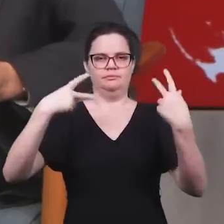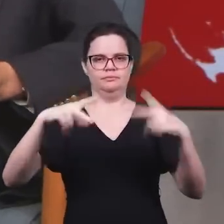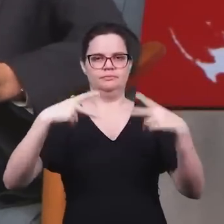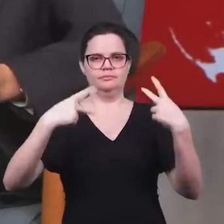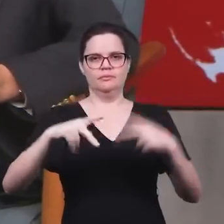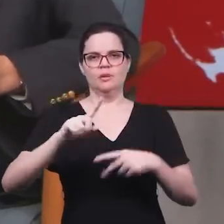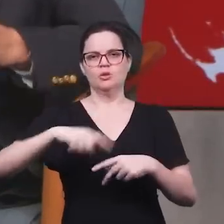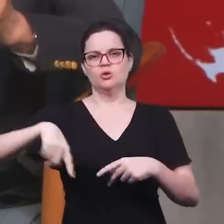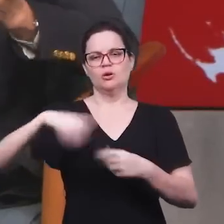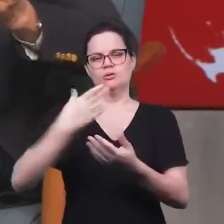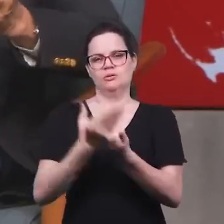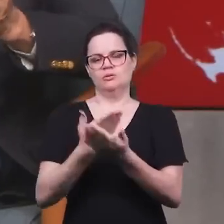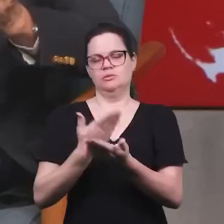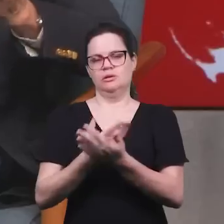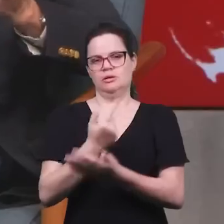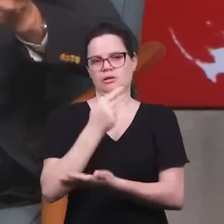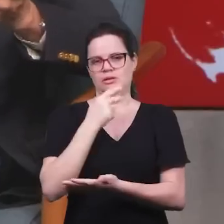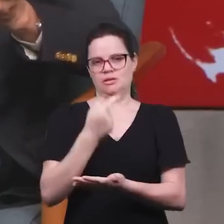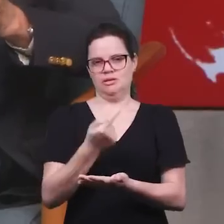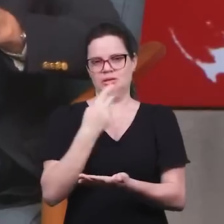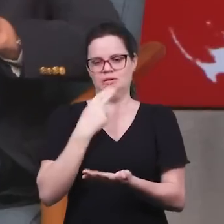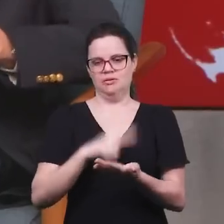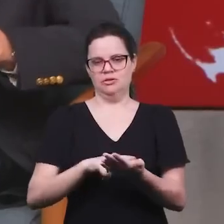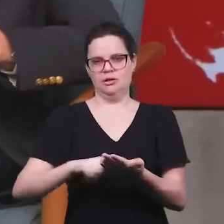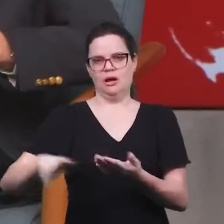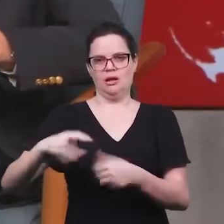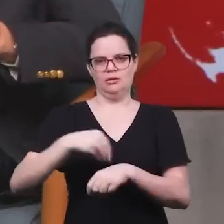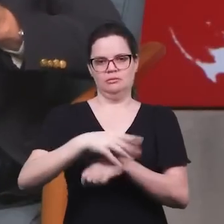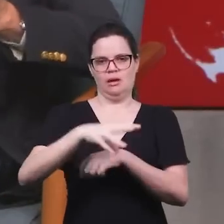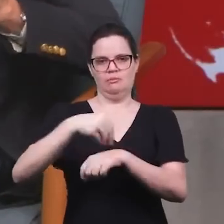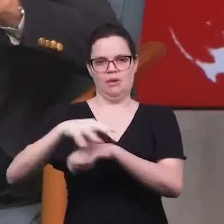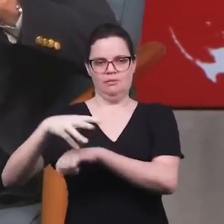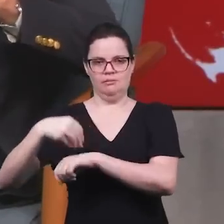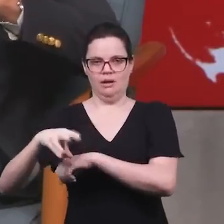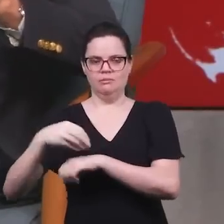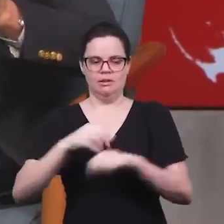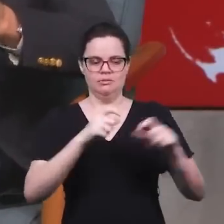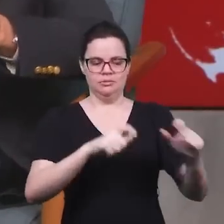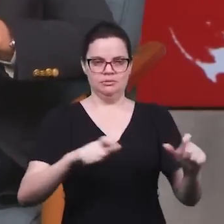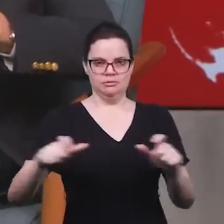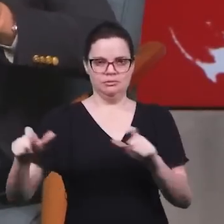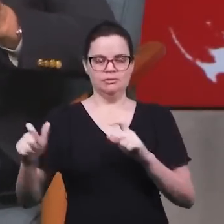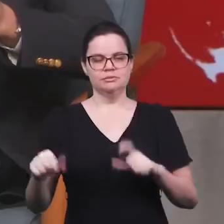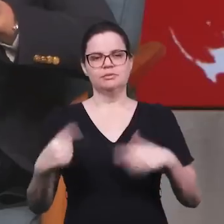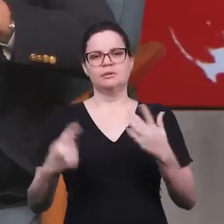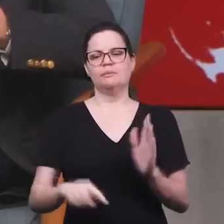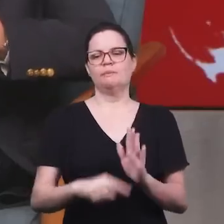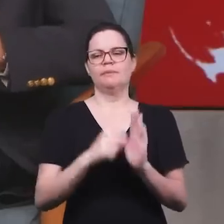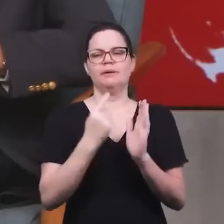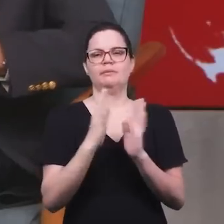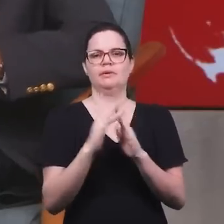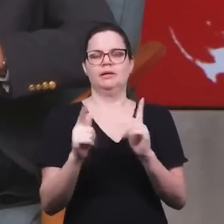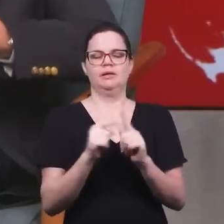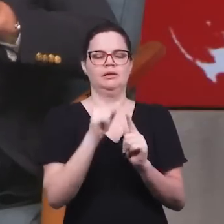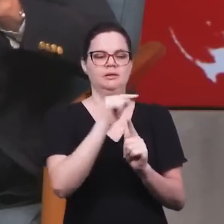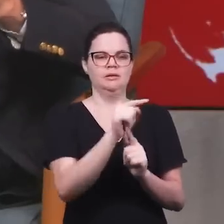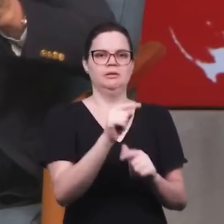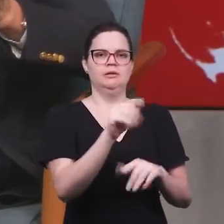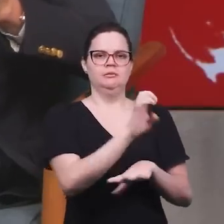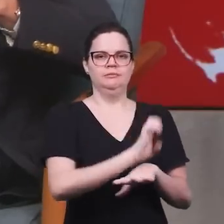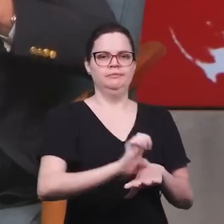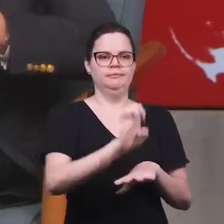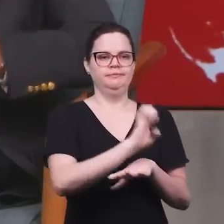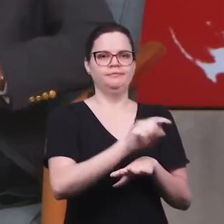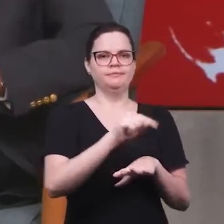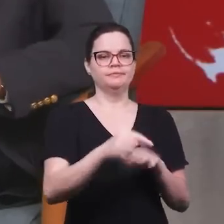cartas, a primeira mensagem, a primeira igreja, quando fala sobre Jesus, a ressurreição, o